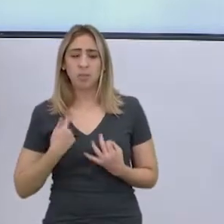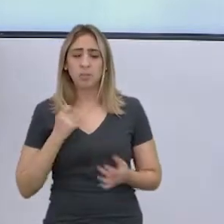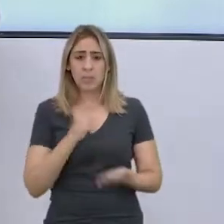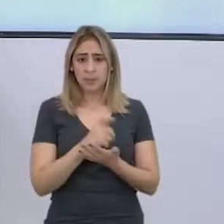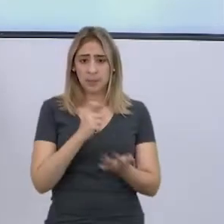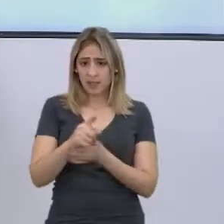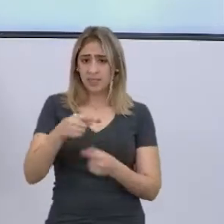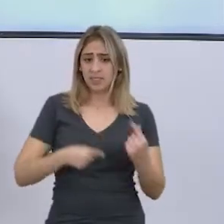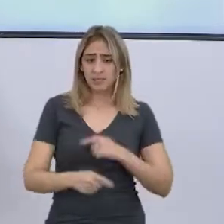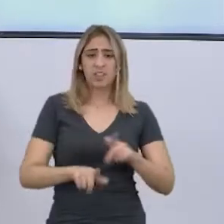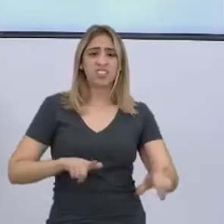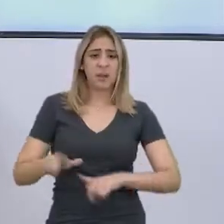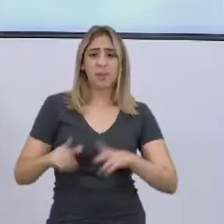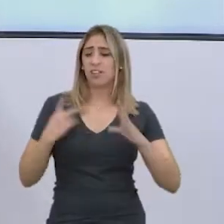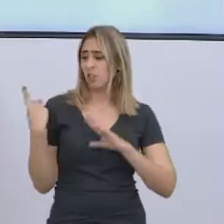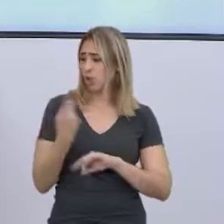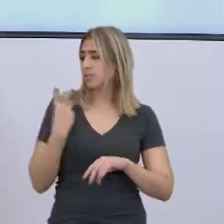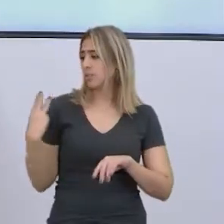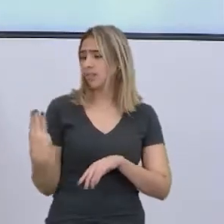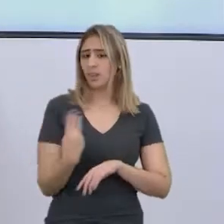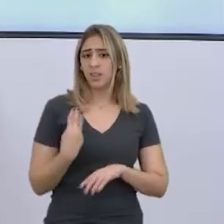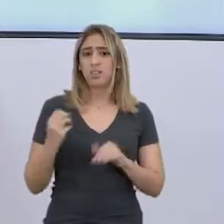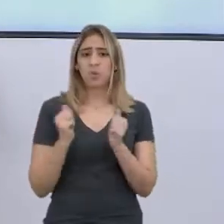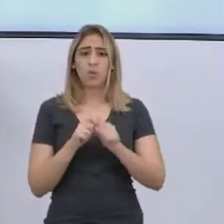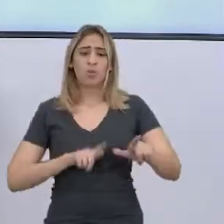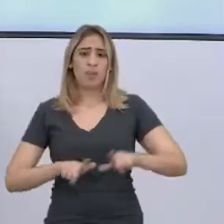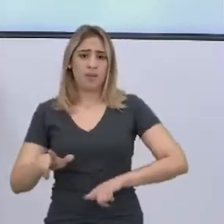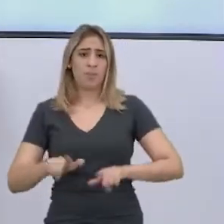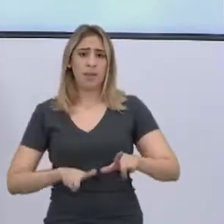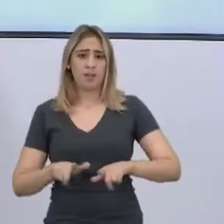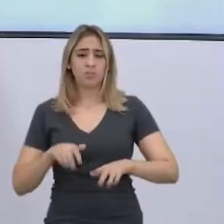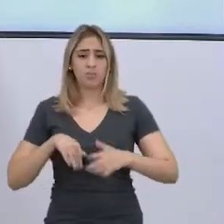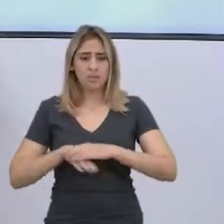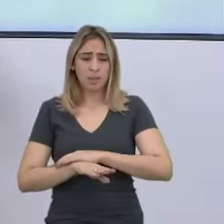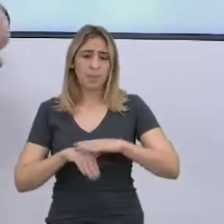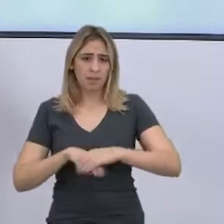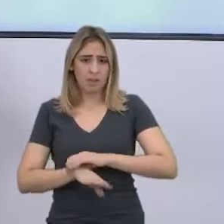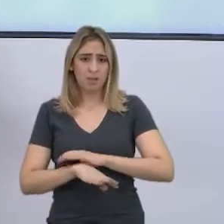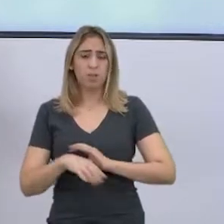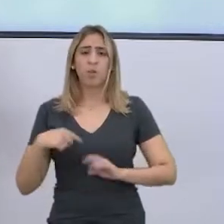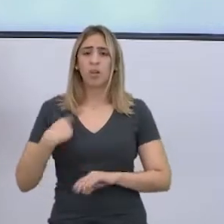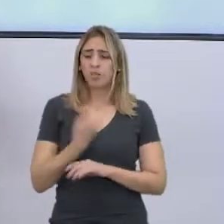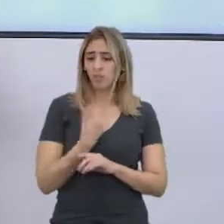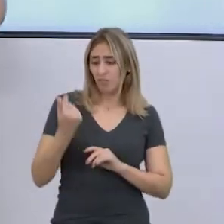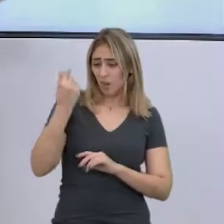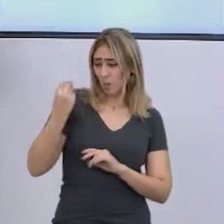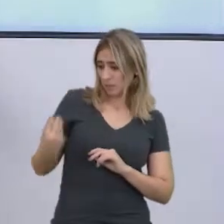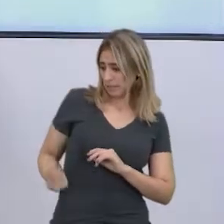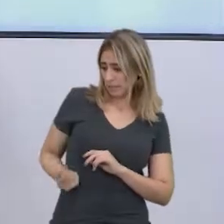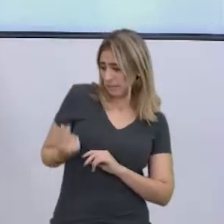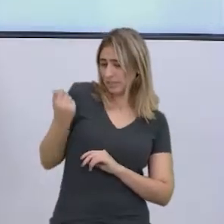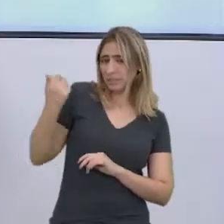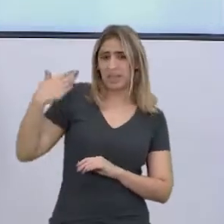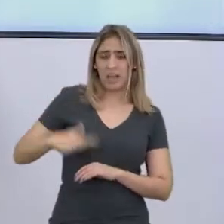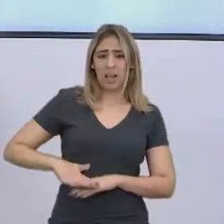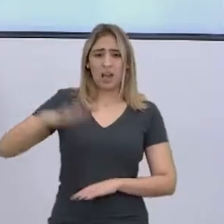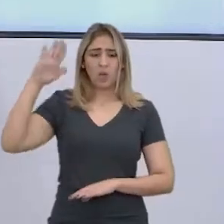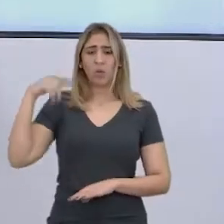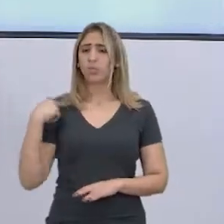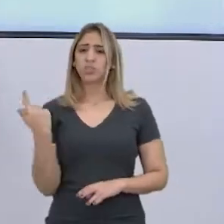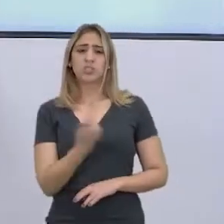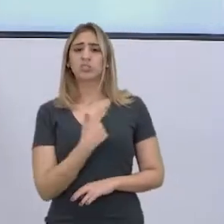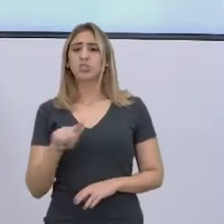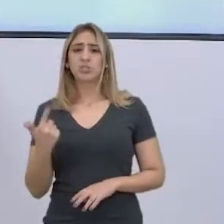essa semana de trabalho de nós 3 com um sapato. Então, além dos valores serem muito altos, a gente não tinha